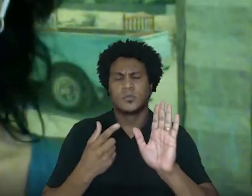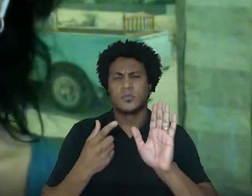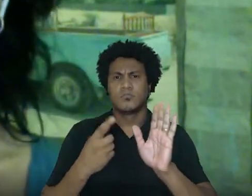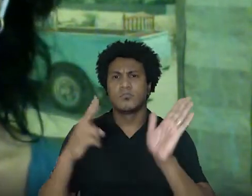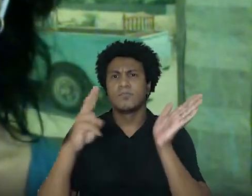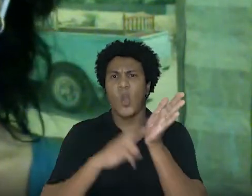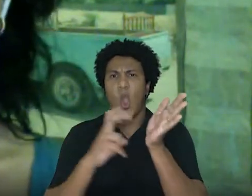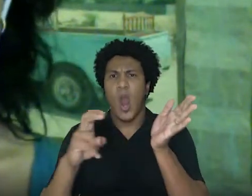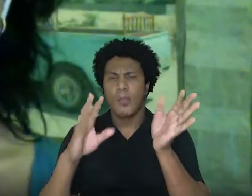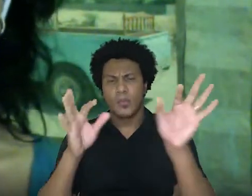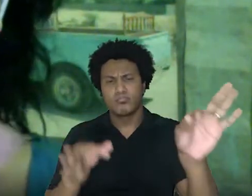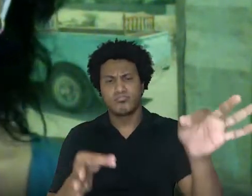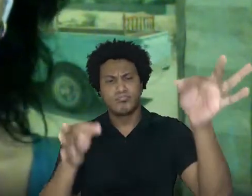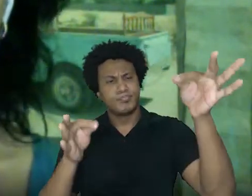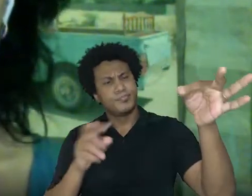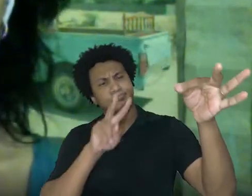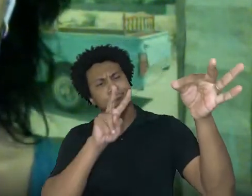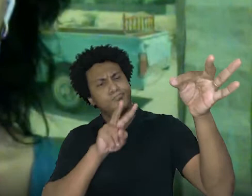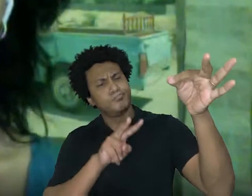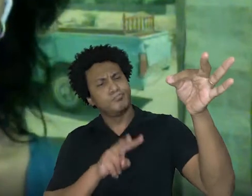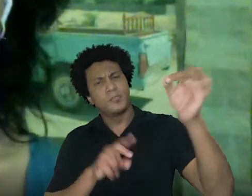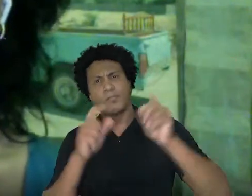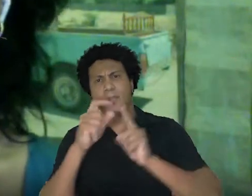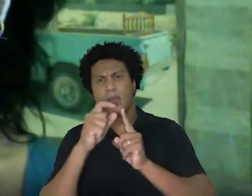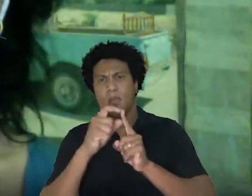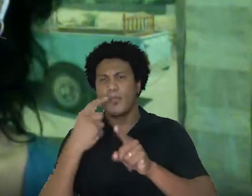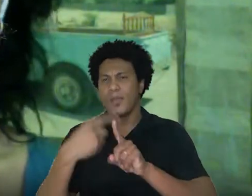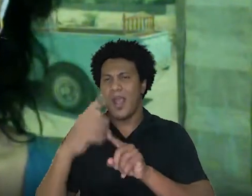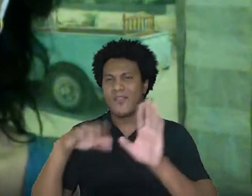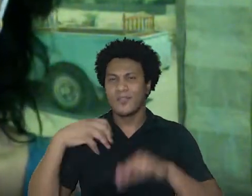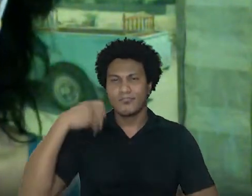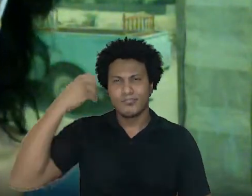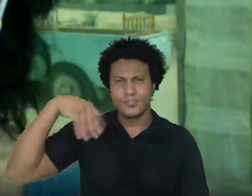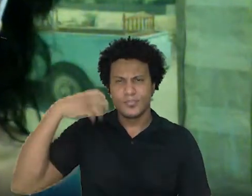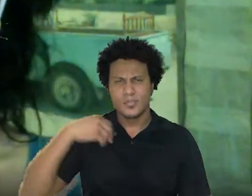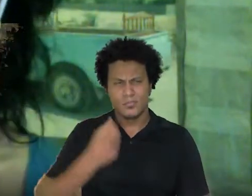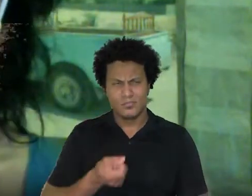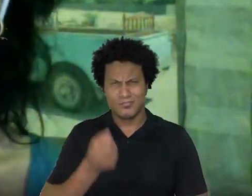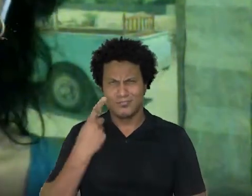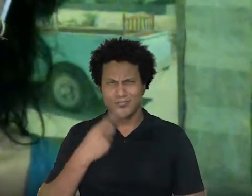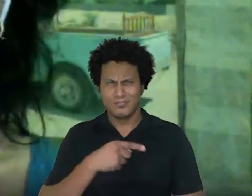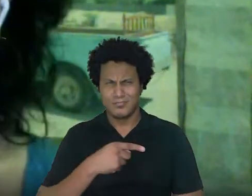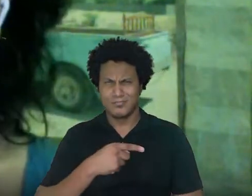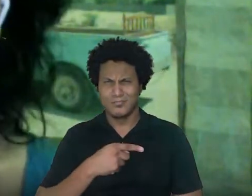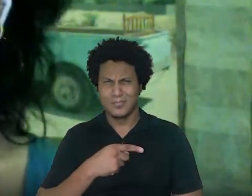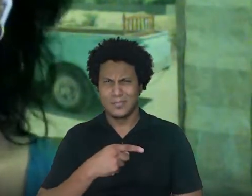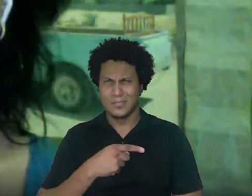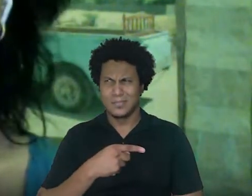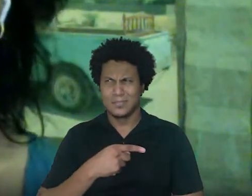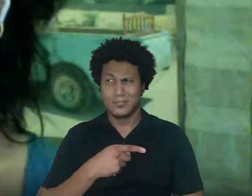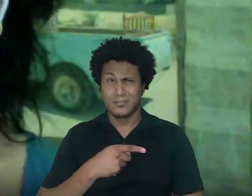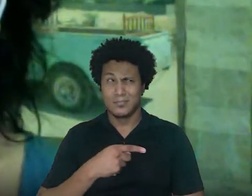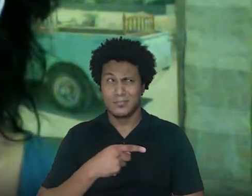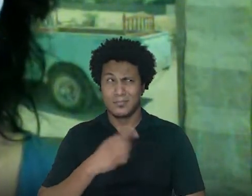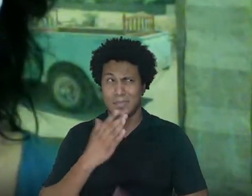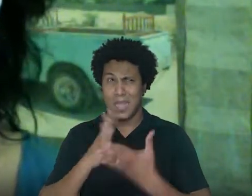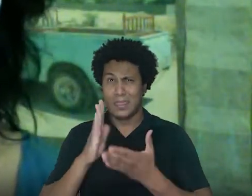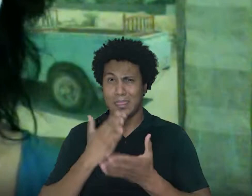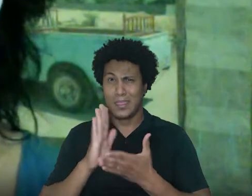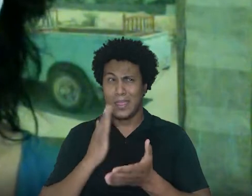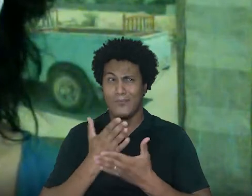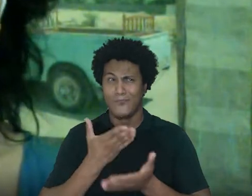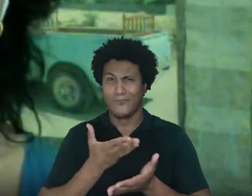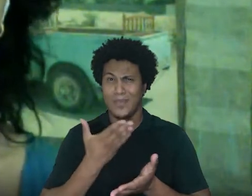ao roteiro que foi feito para verificar o vocabulário que é usado, porque às vezes o